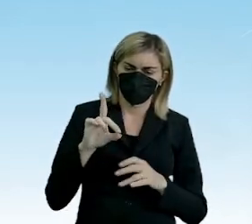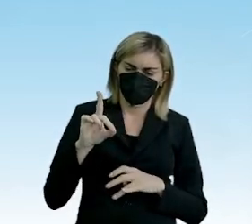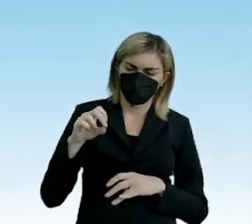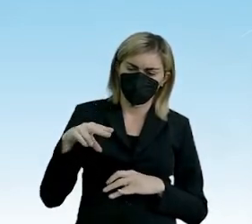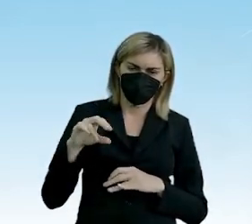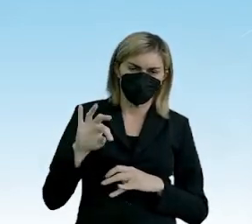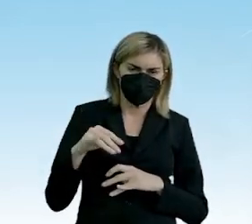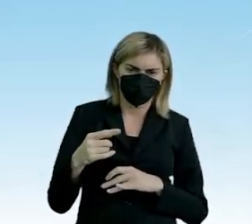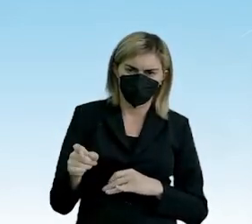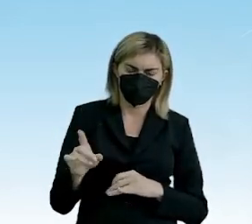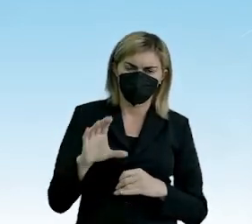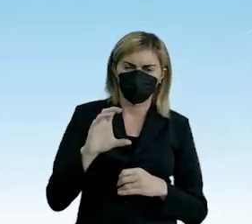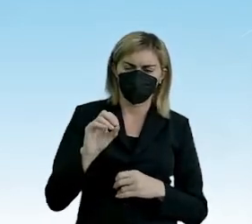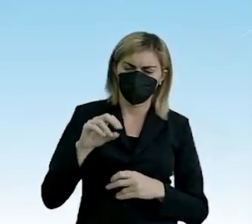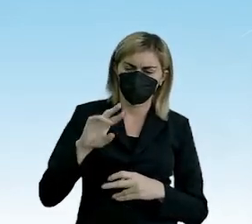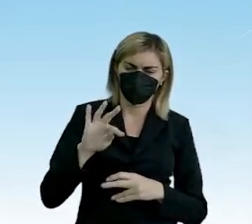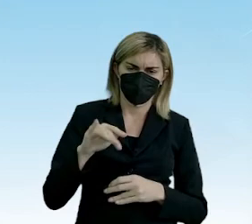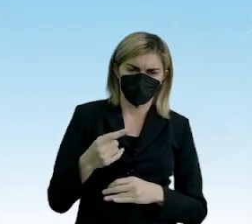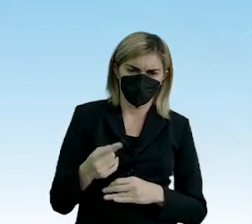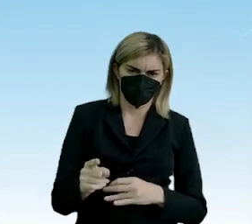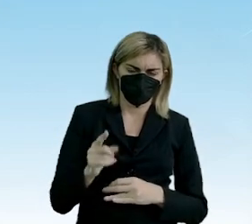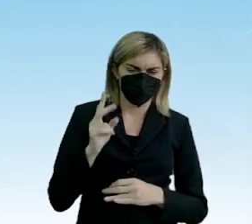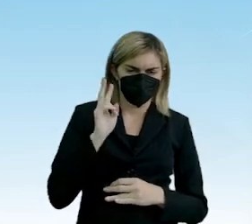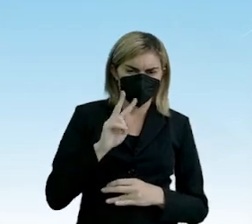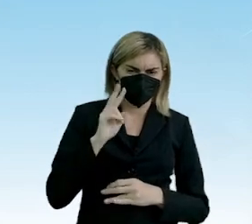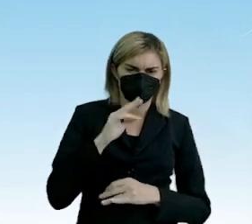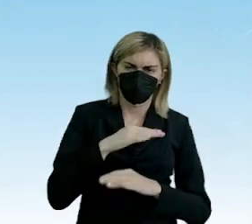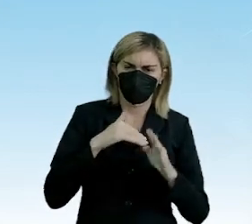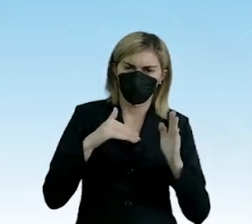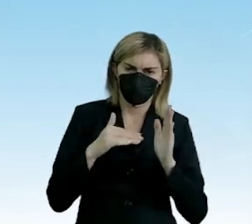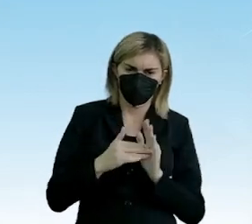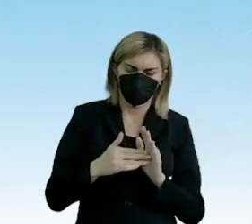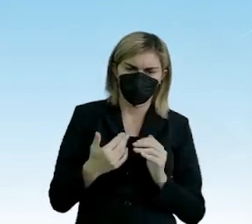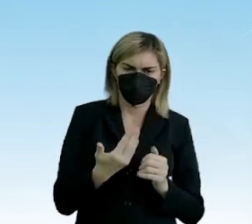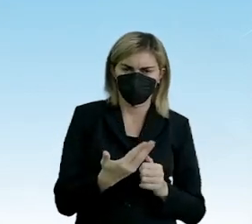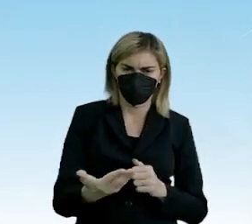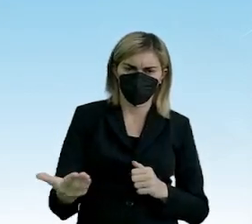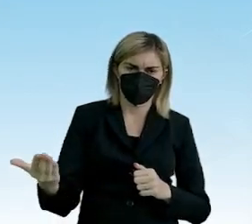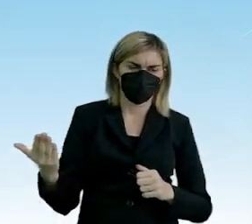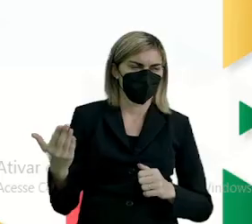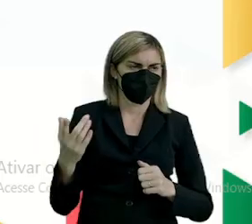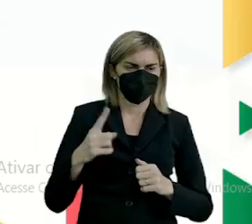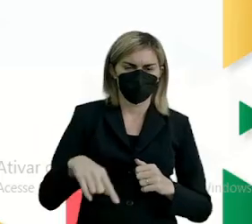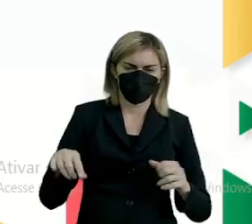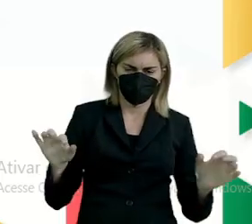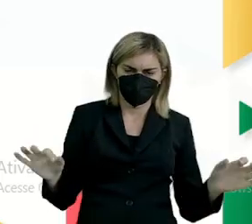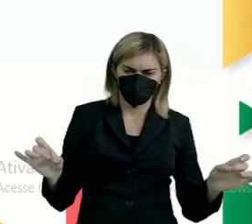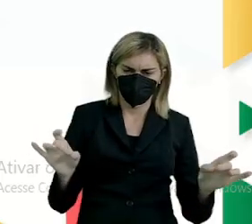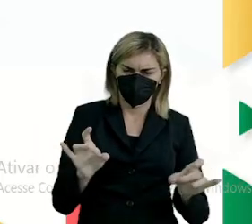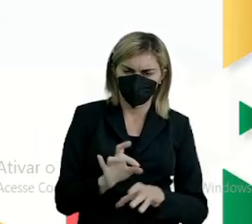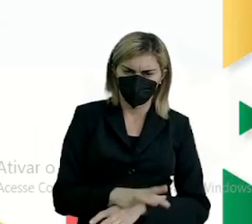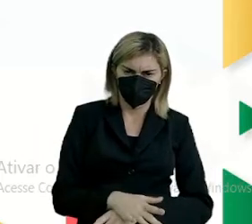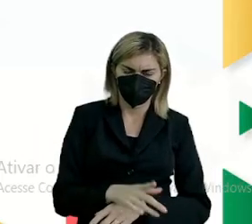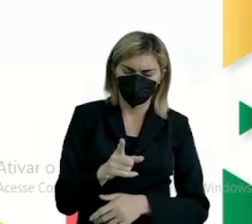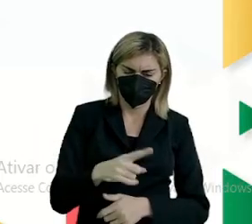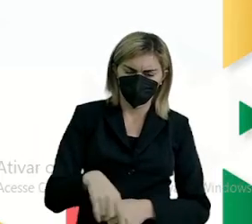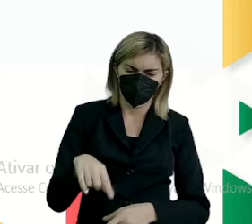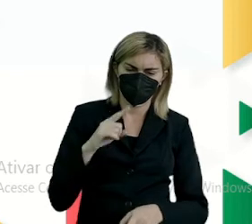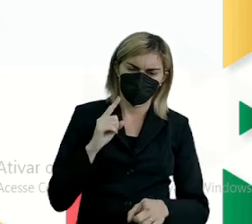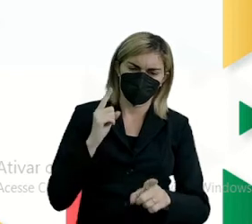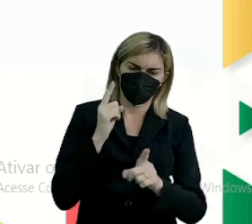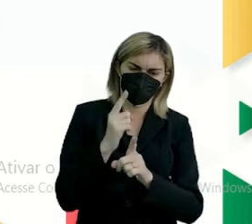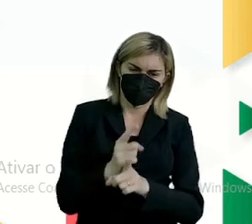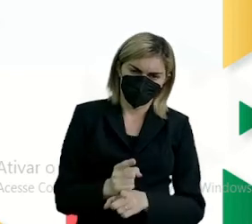a conotação, certo? Então, lembrar de tudo isso. E aqui, já estamos encerrando, o que é que nós